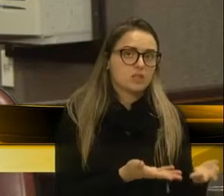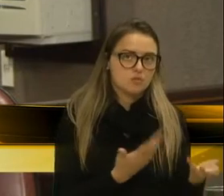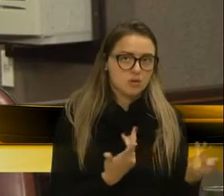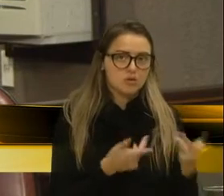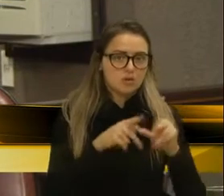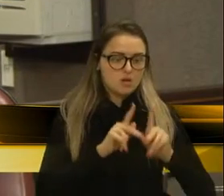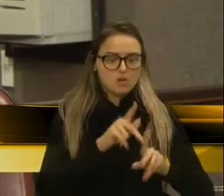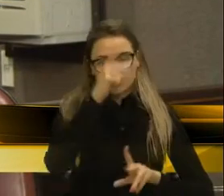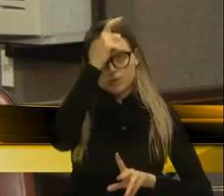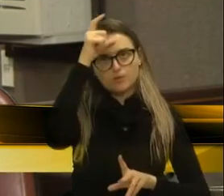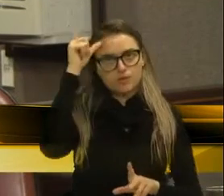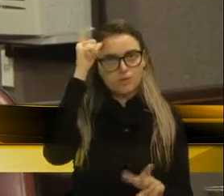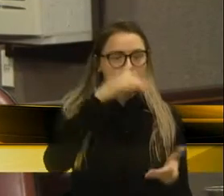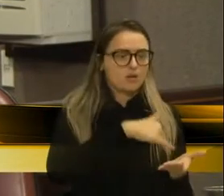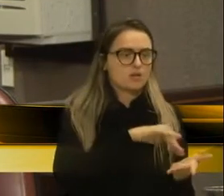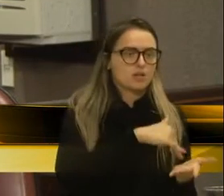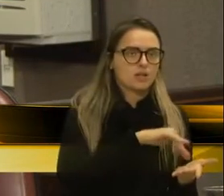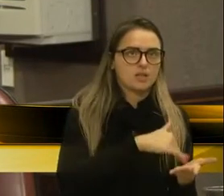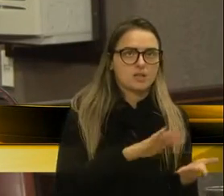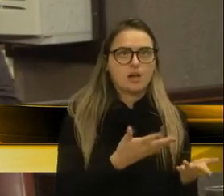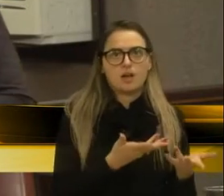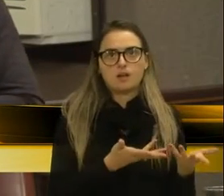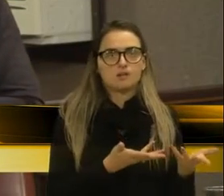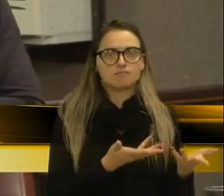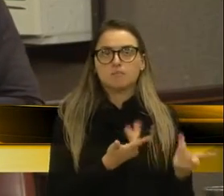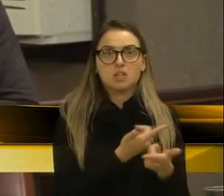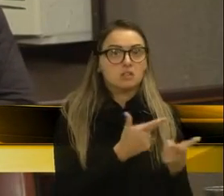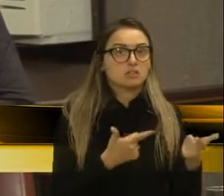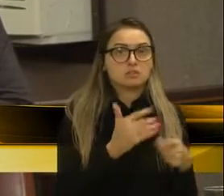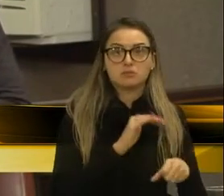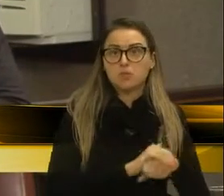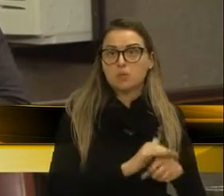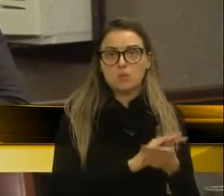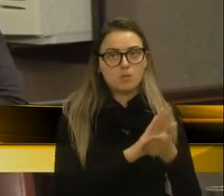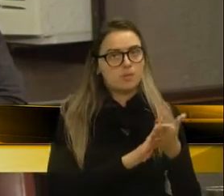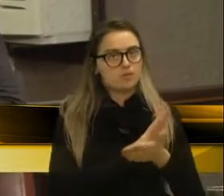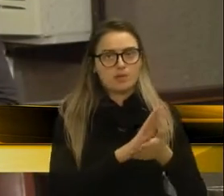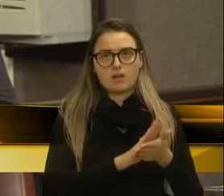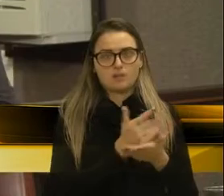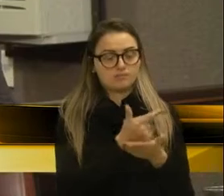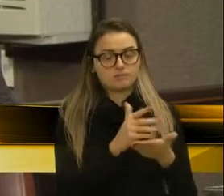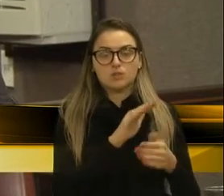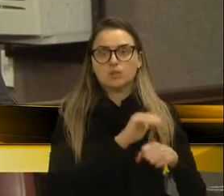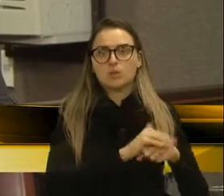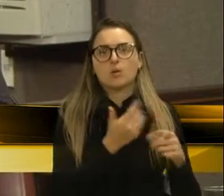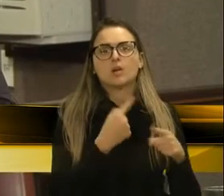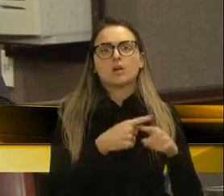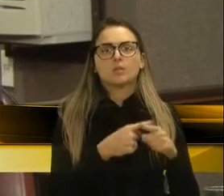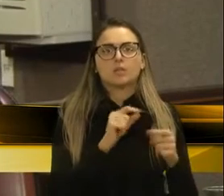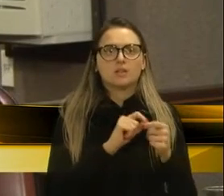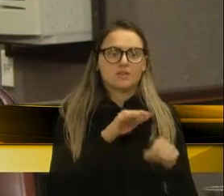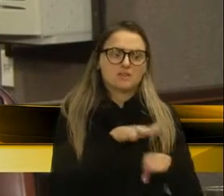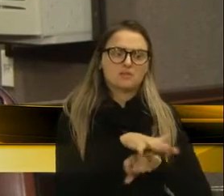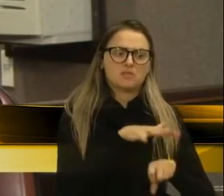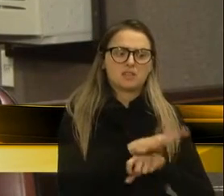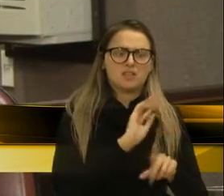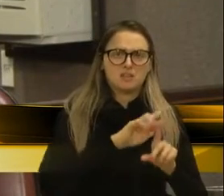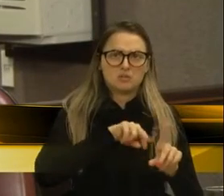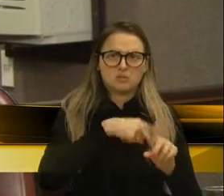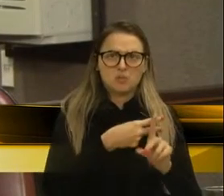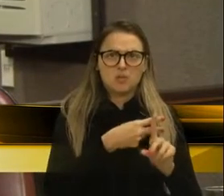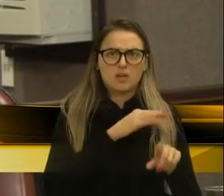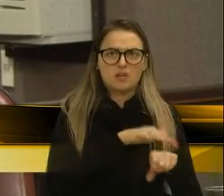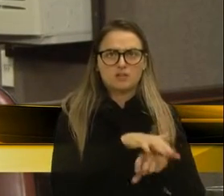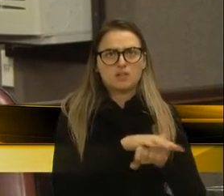Os enfermeiros, os recepcionistas, eles não têm culpa, porque eles estão tendo que fazer plantão dobrado, o